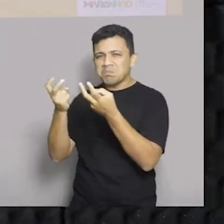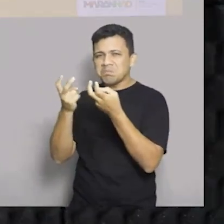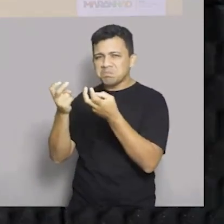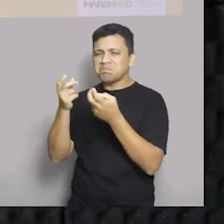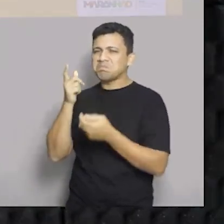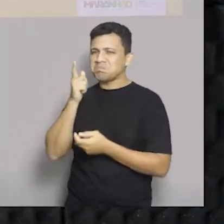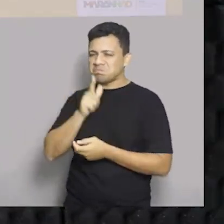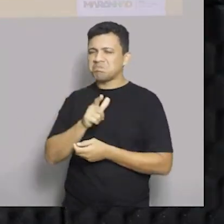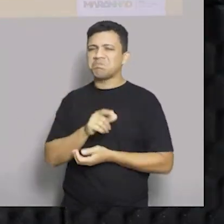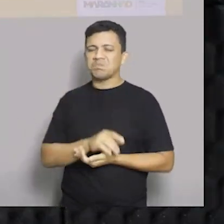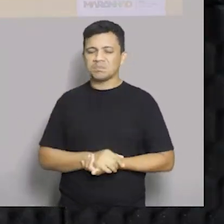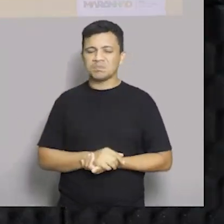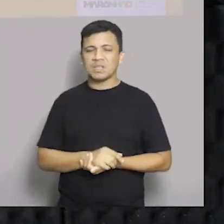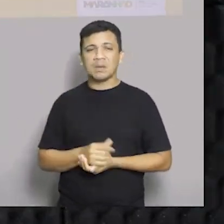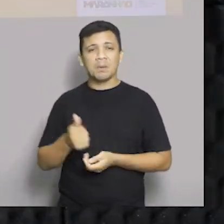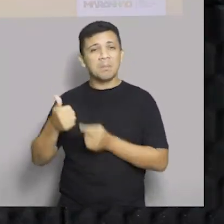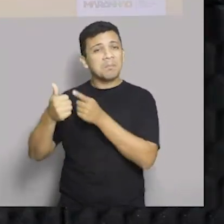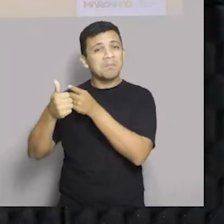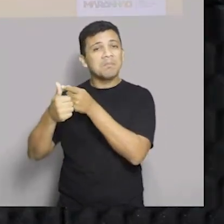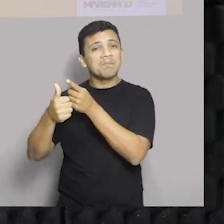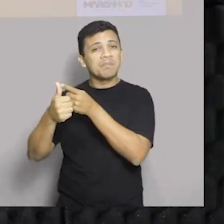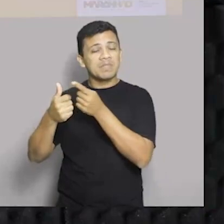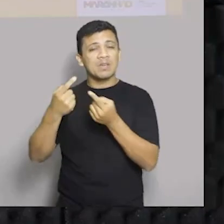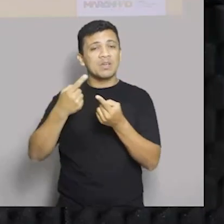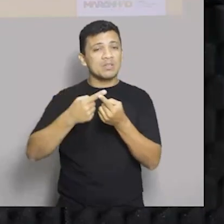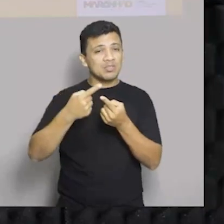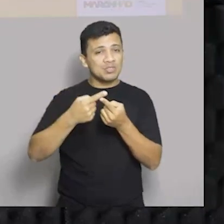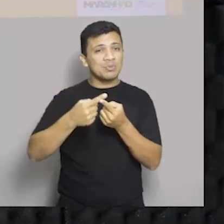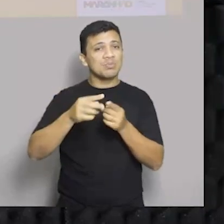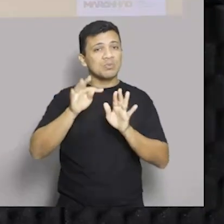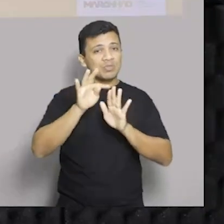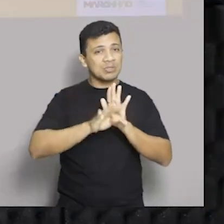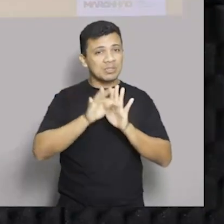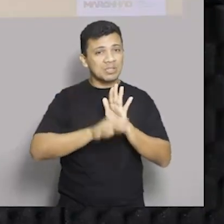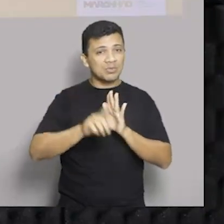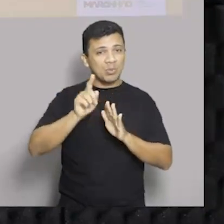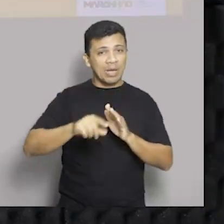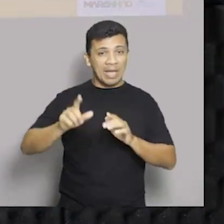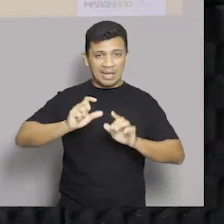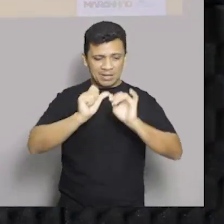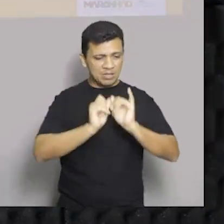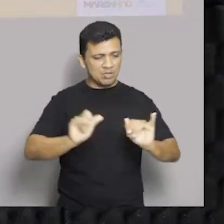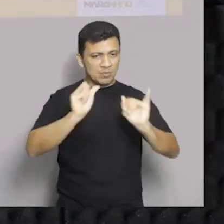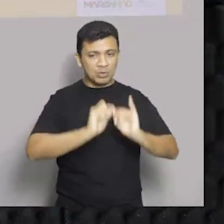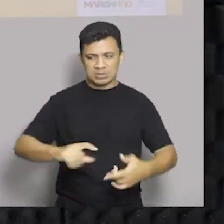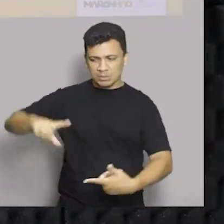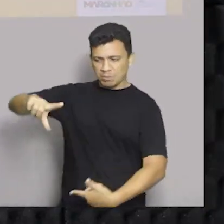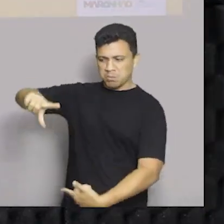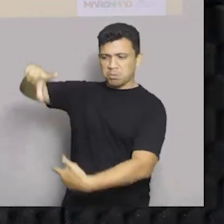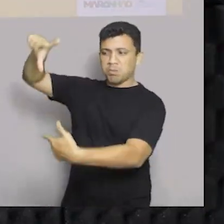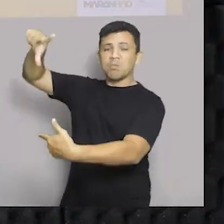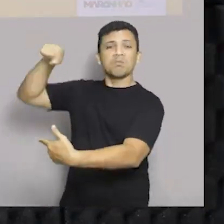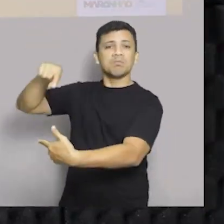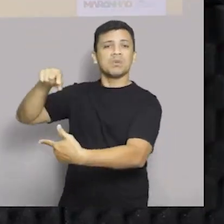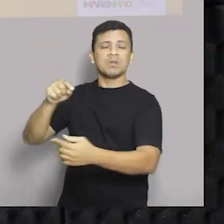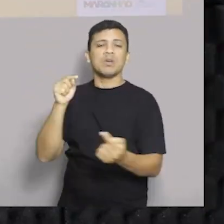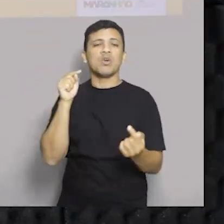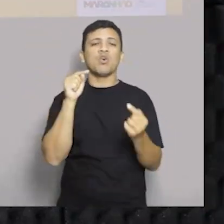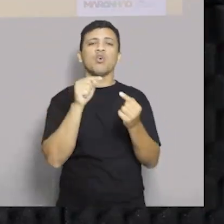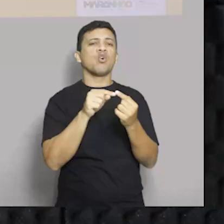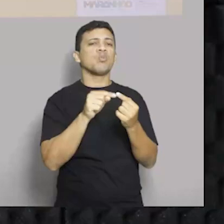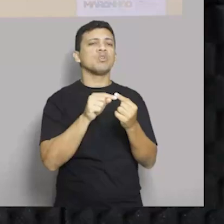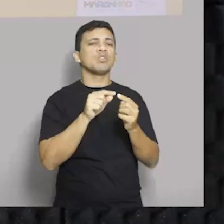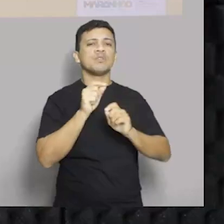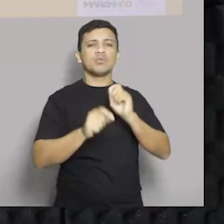enunciado. Primeiro, ele já me explicou que tipo de texto é um pôster de divulgação. Pôster de divulgação tem o objetivo